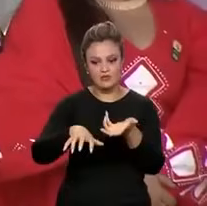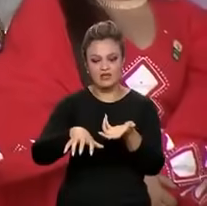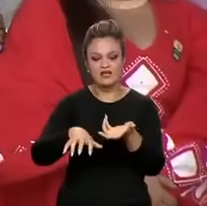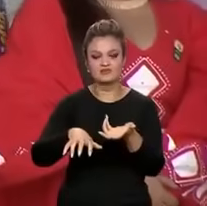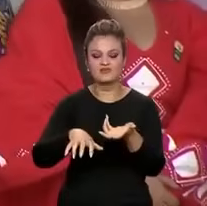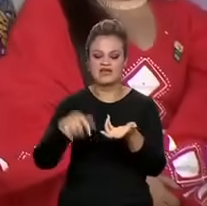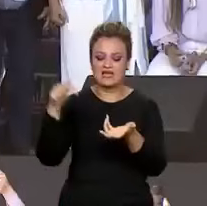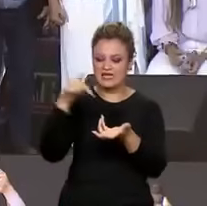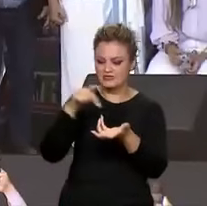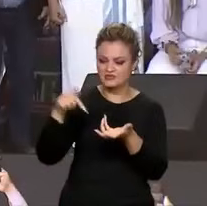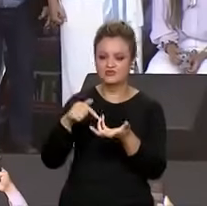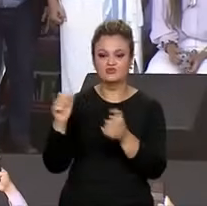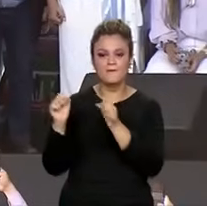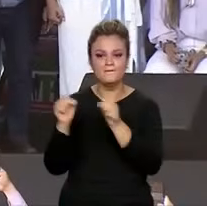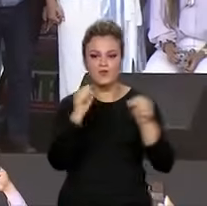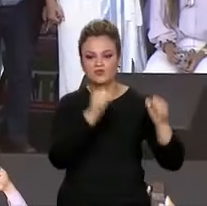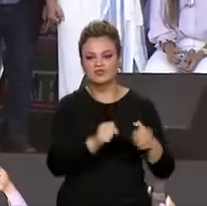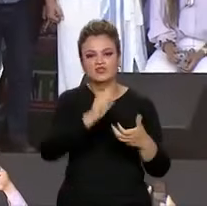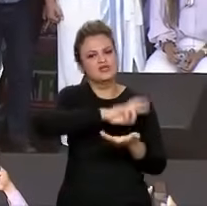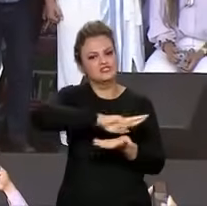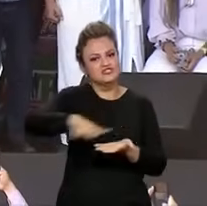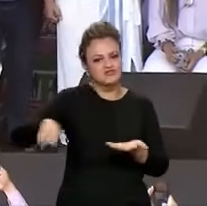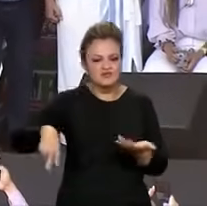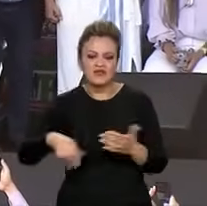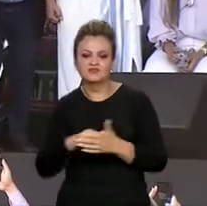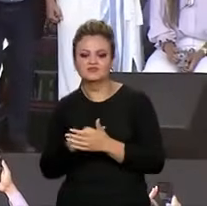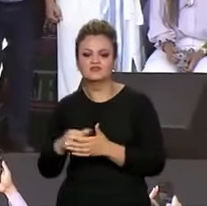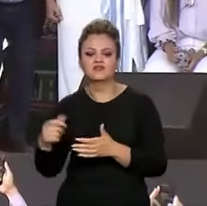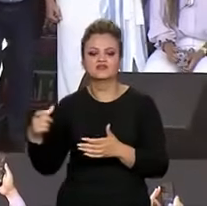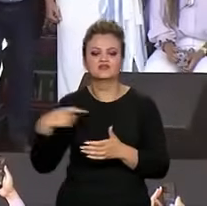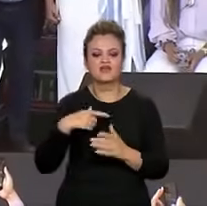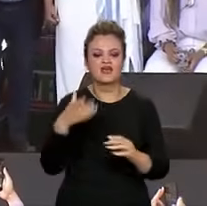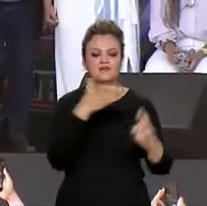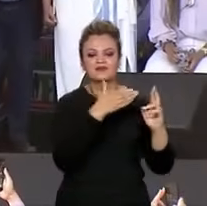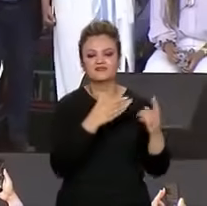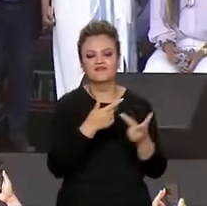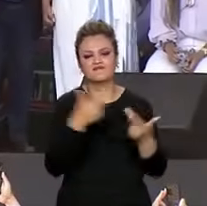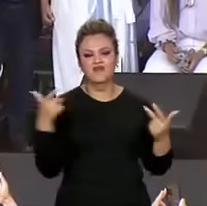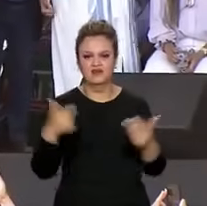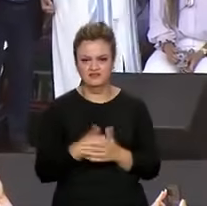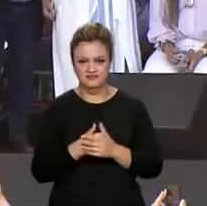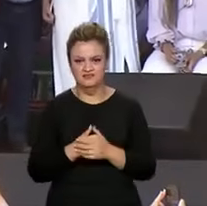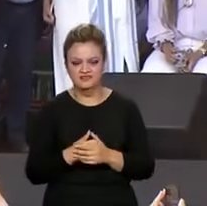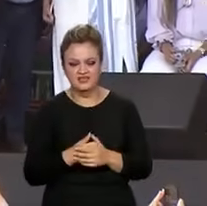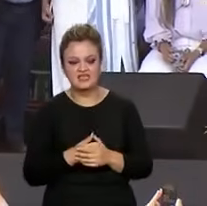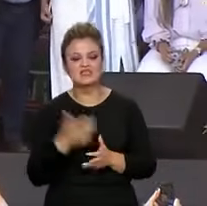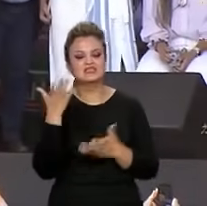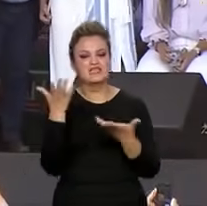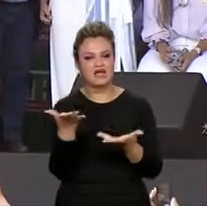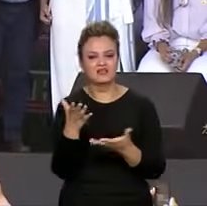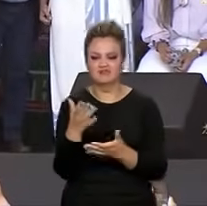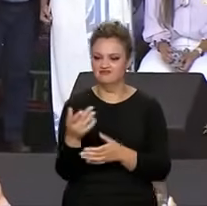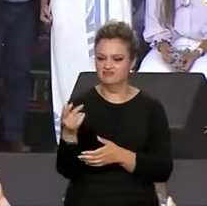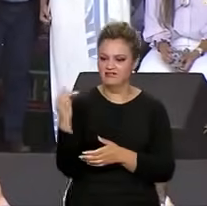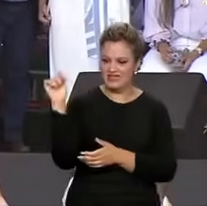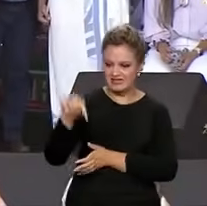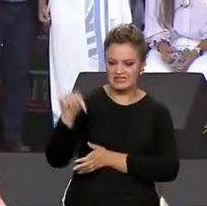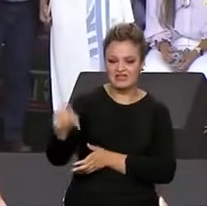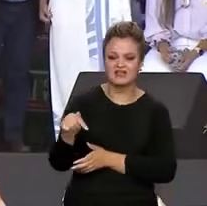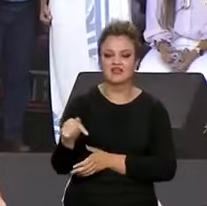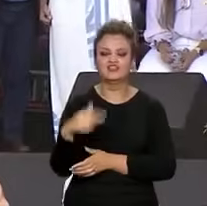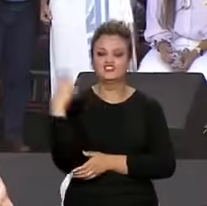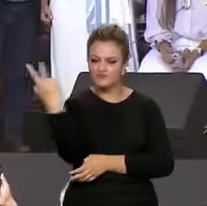são poderes plurais com diversas representações e assim é para nós